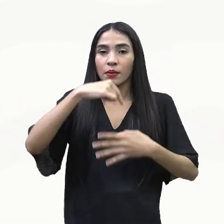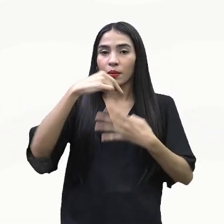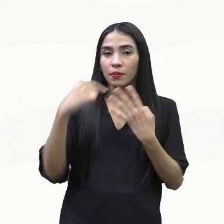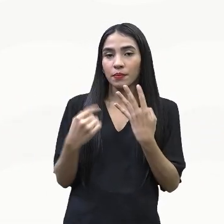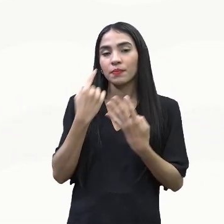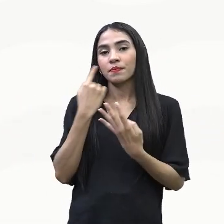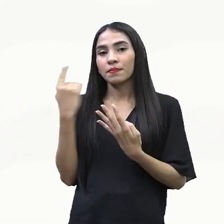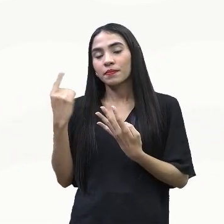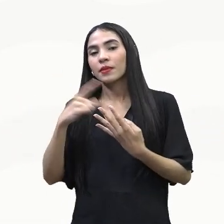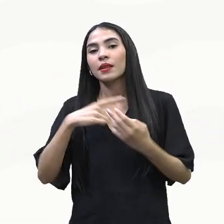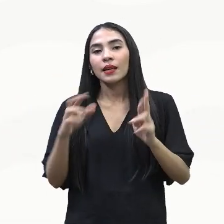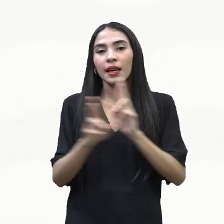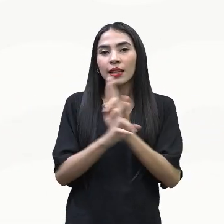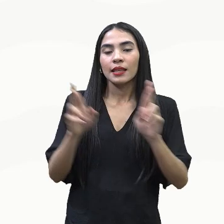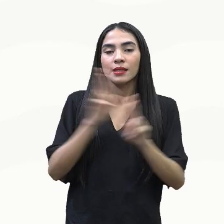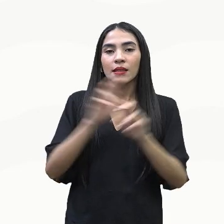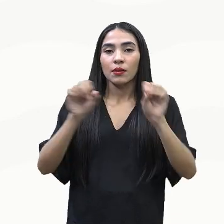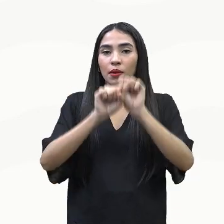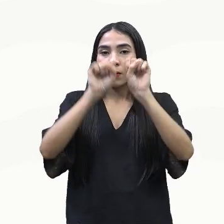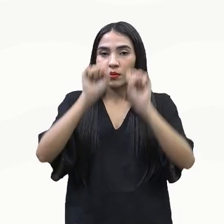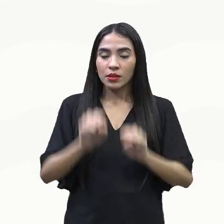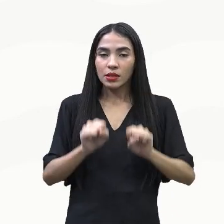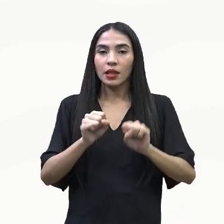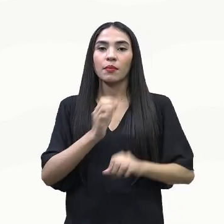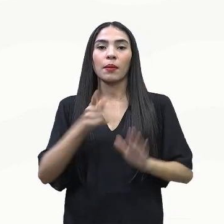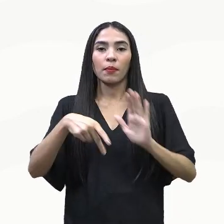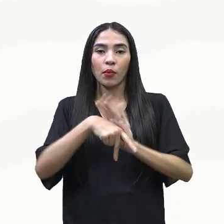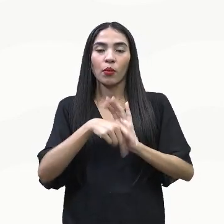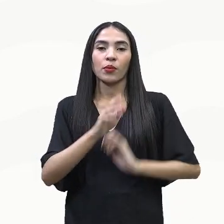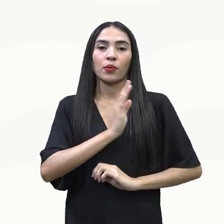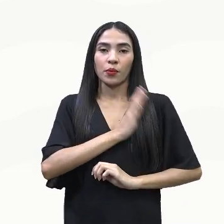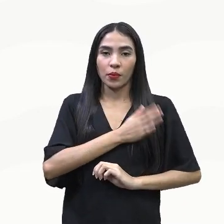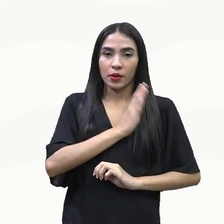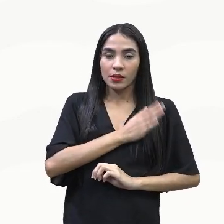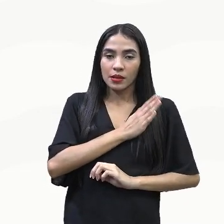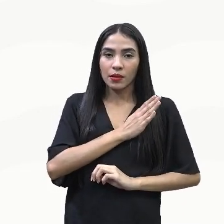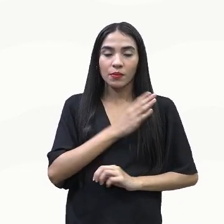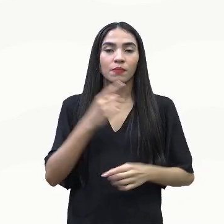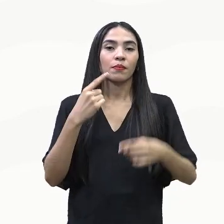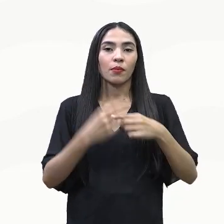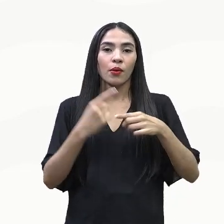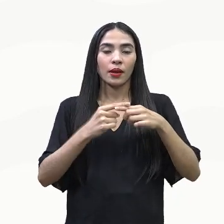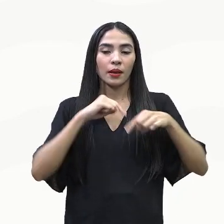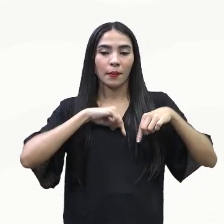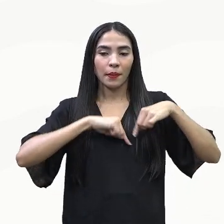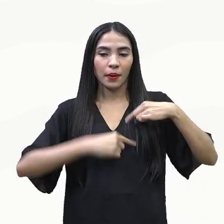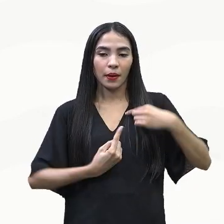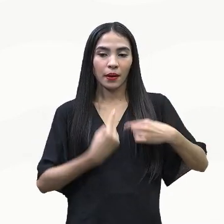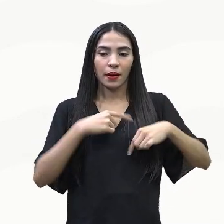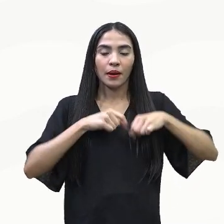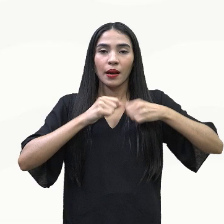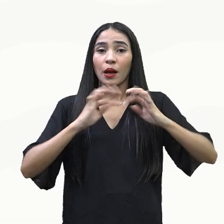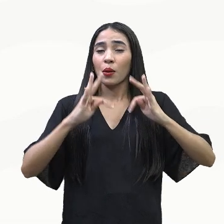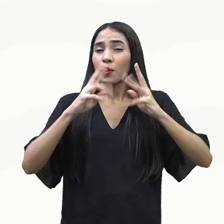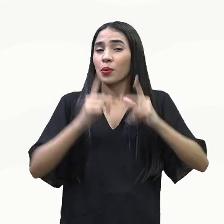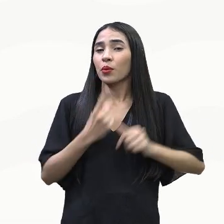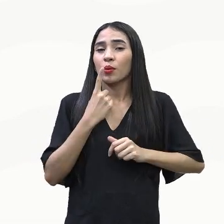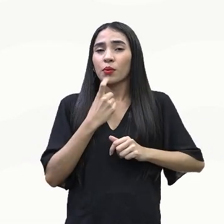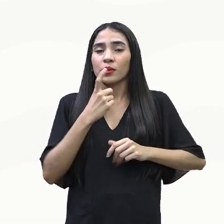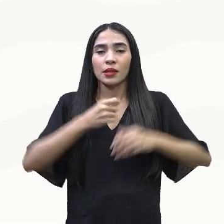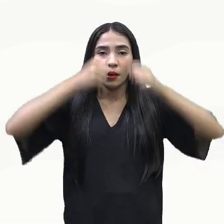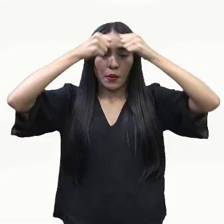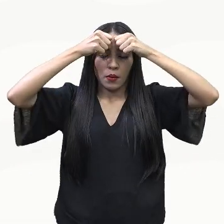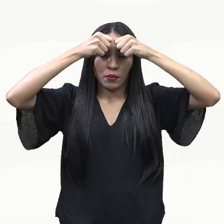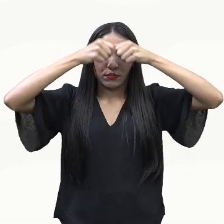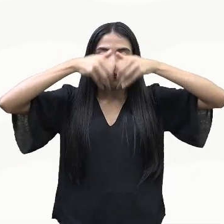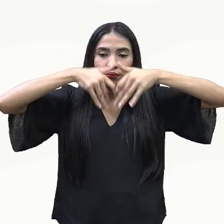estão relacionados a esse sistema circulatório, porque por eles passa todo o sangue que vai viajar